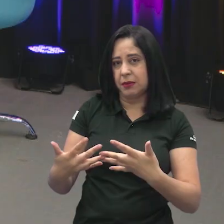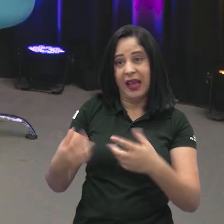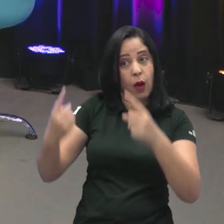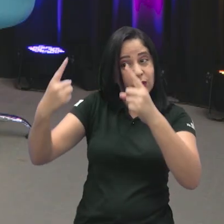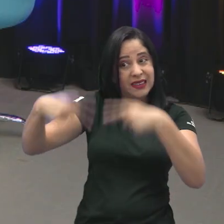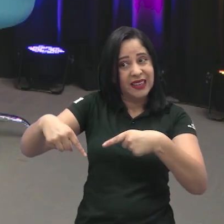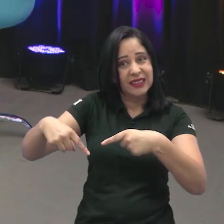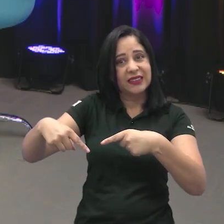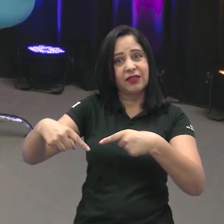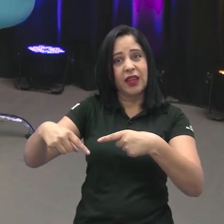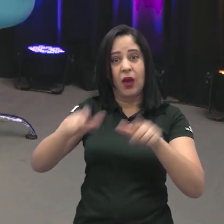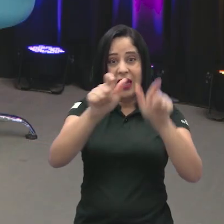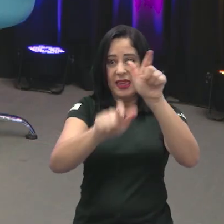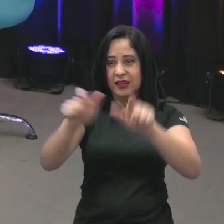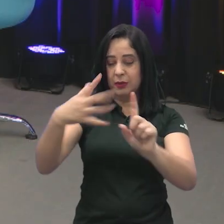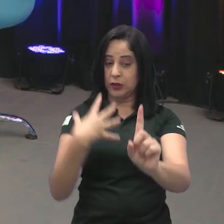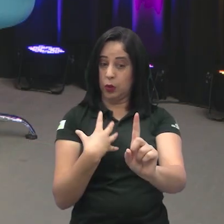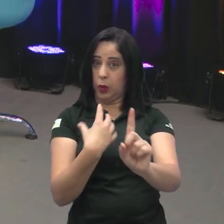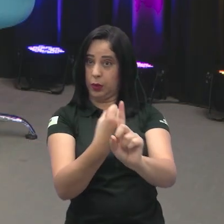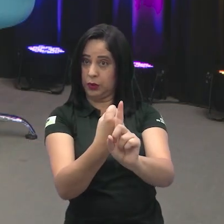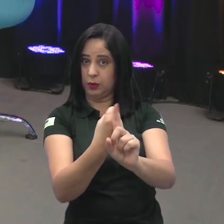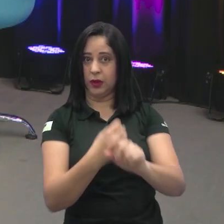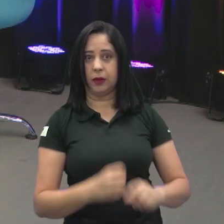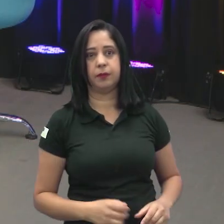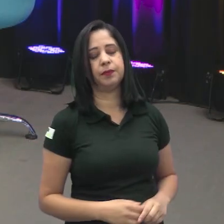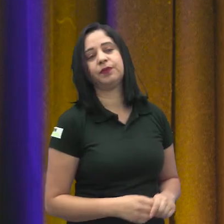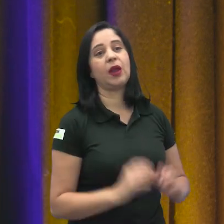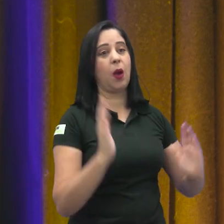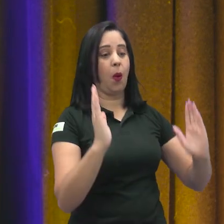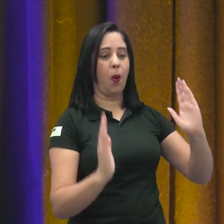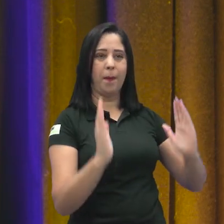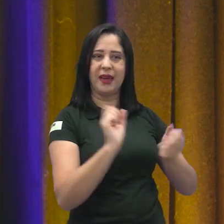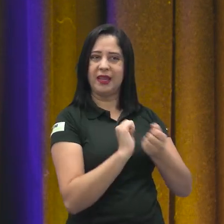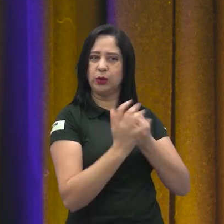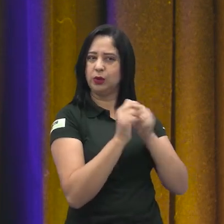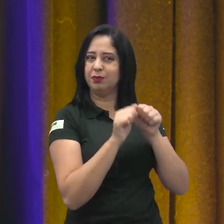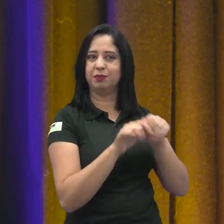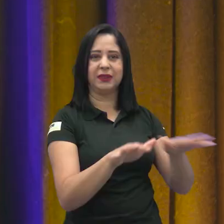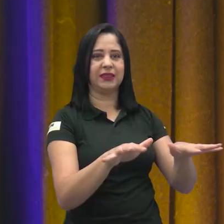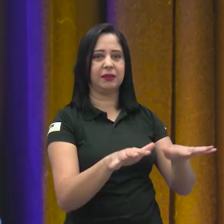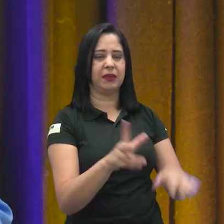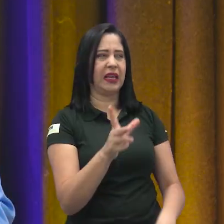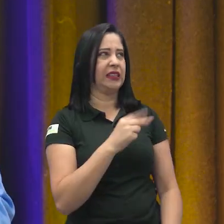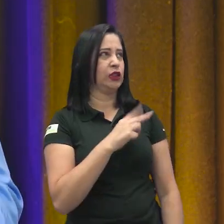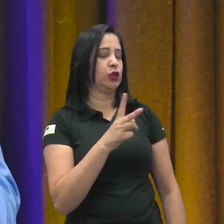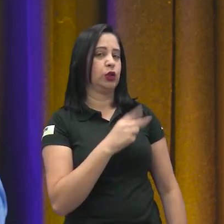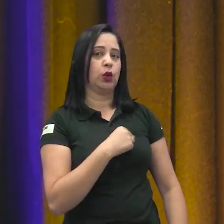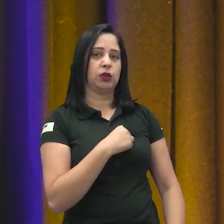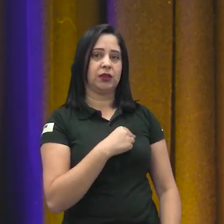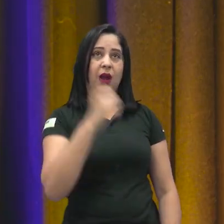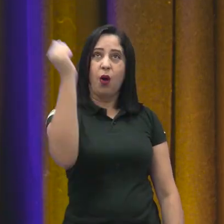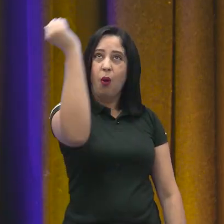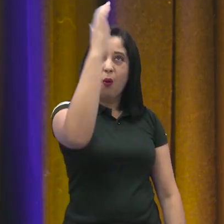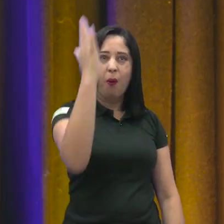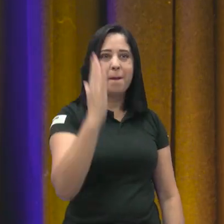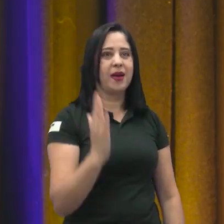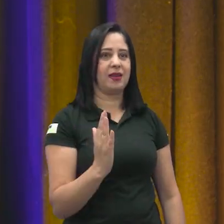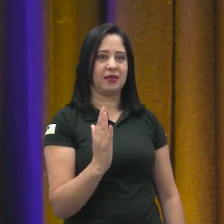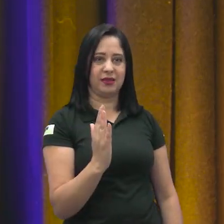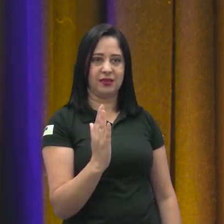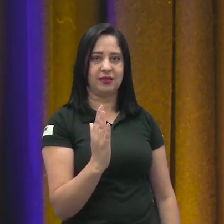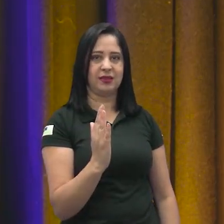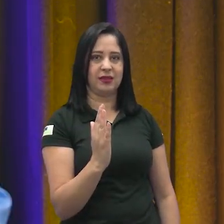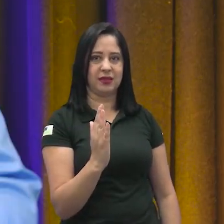possam se inspirar através de uma situação? Olha, a pandemia foi isso, né? A pandemia, principalmente como o Brasil lidou com a